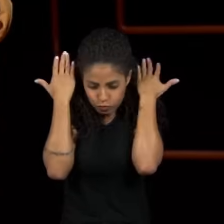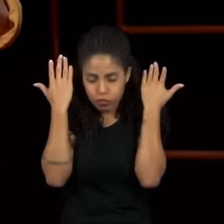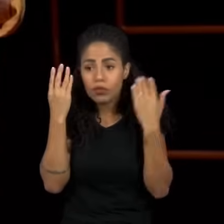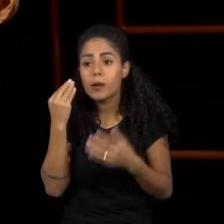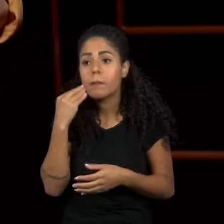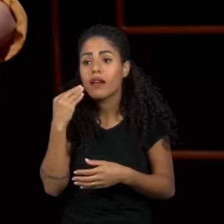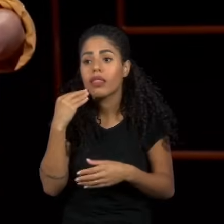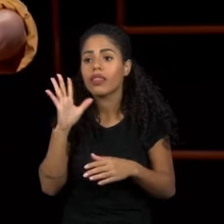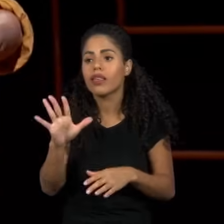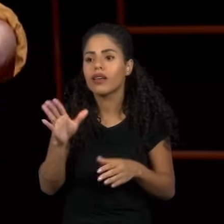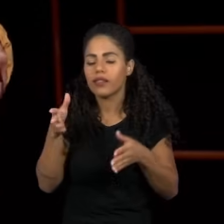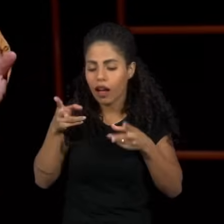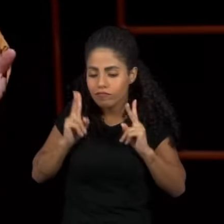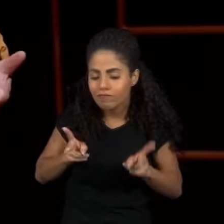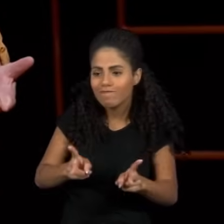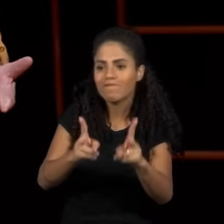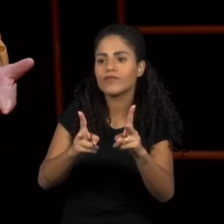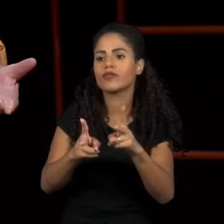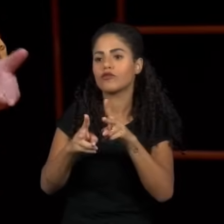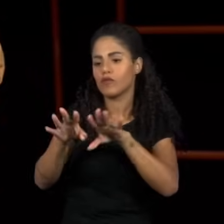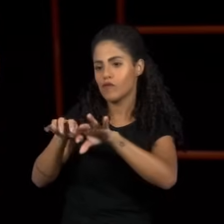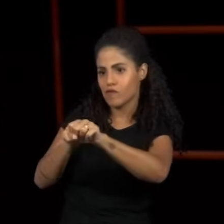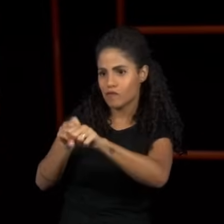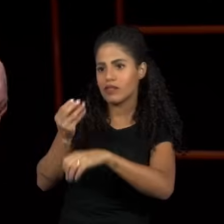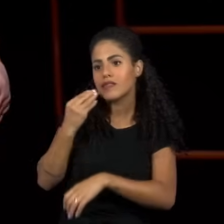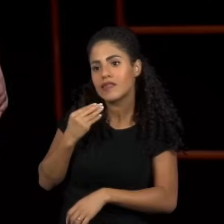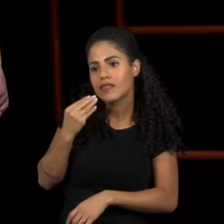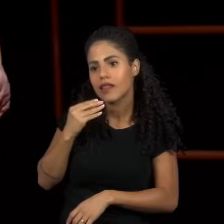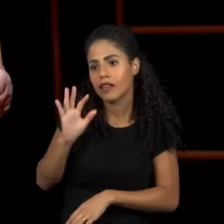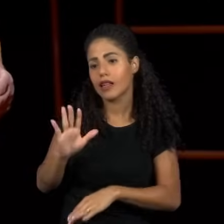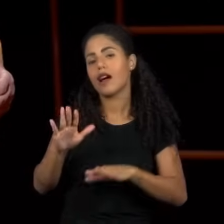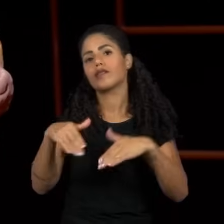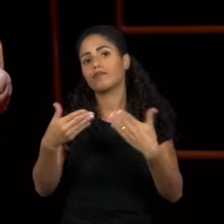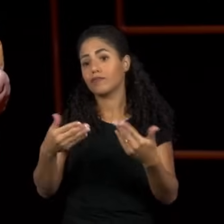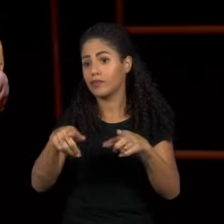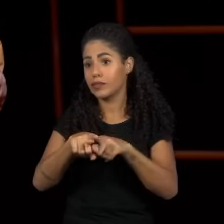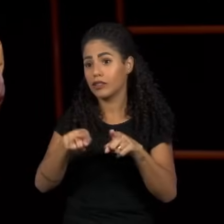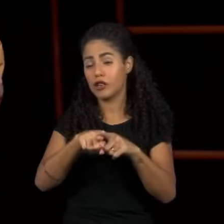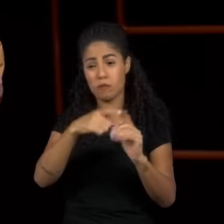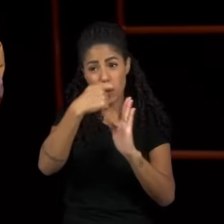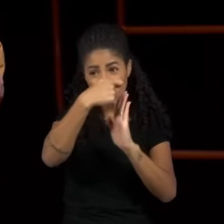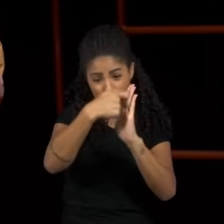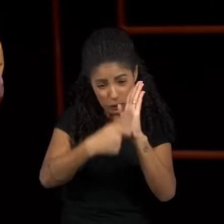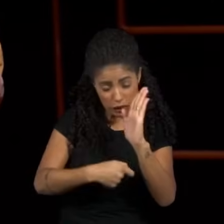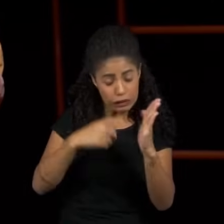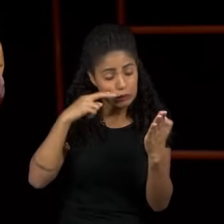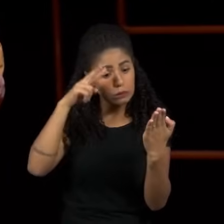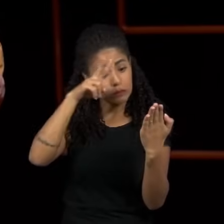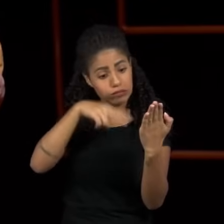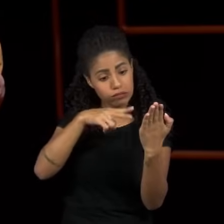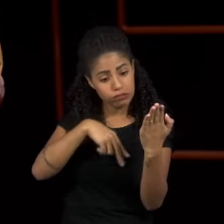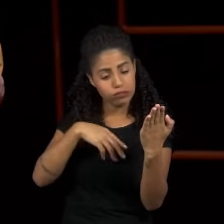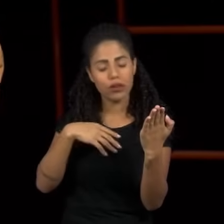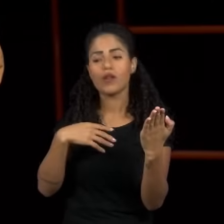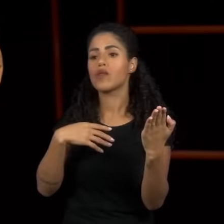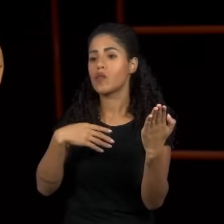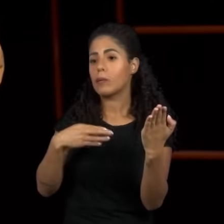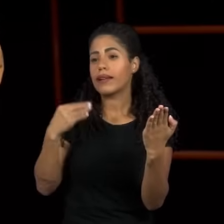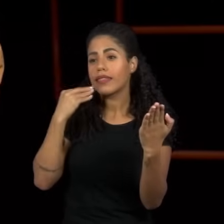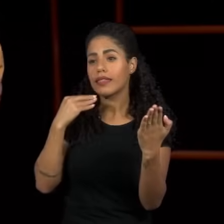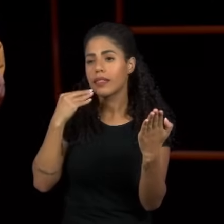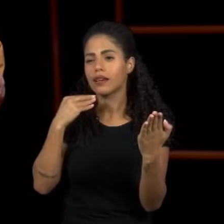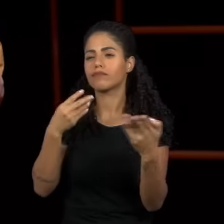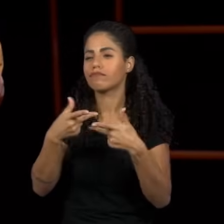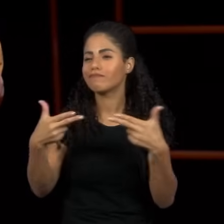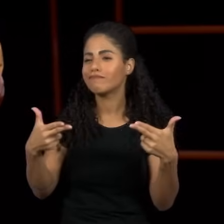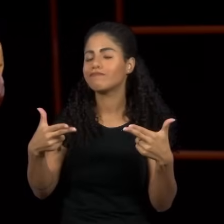levar adiante a nossa formação, né? Embora os textos que a gente escolhesse para as montagens